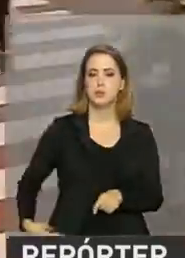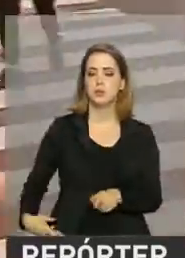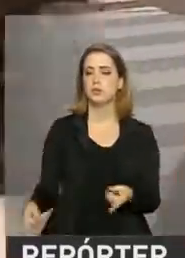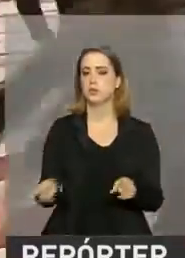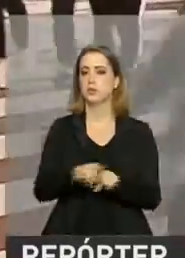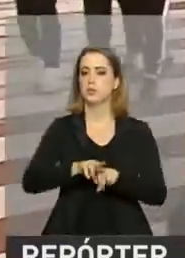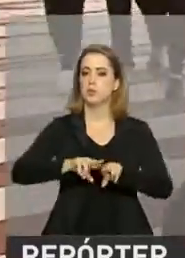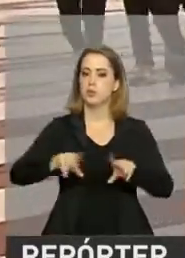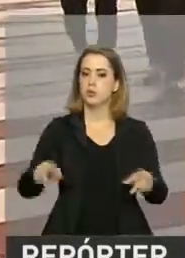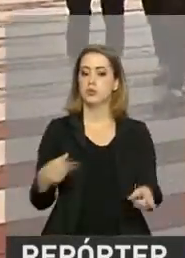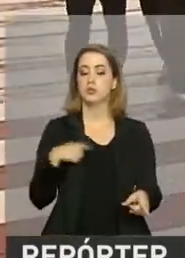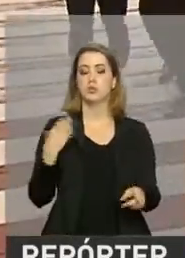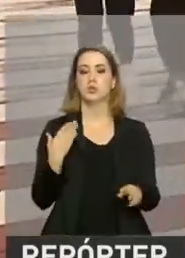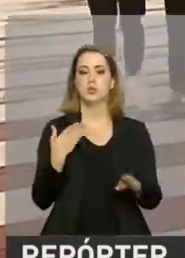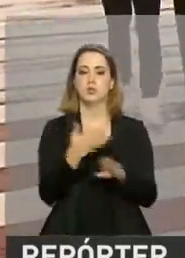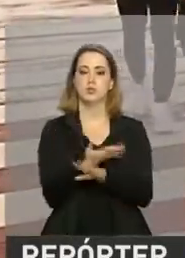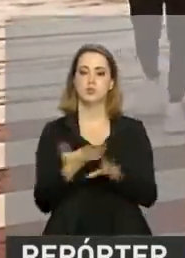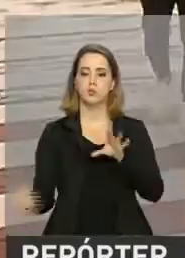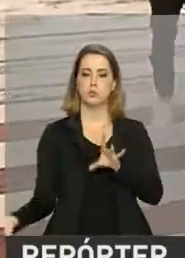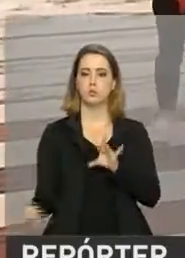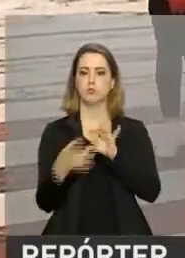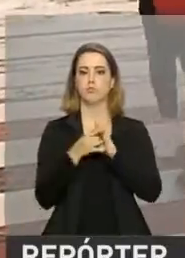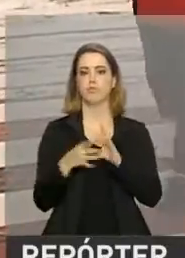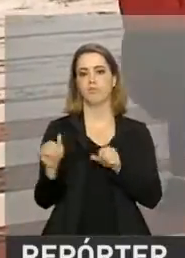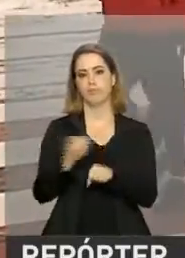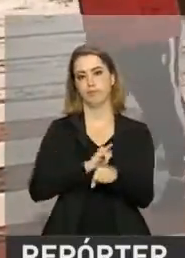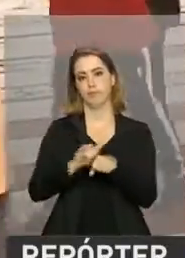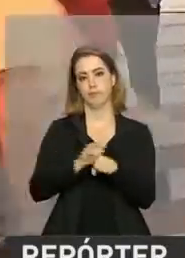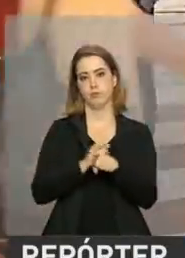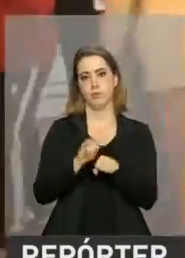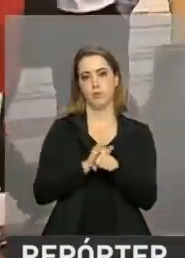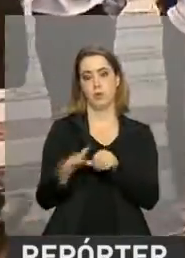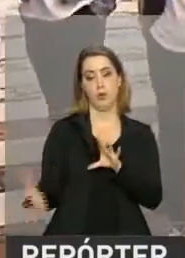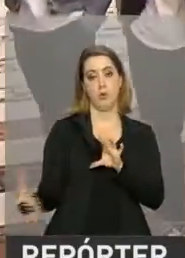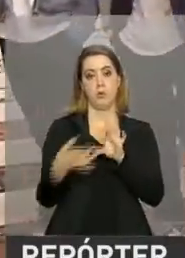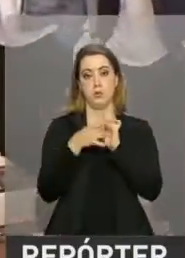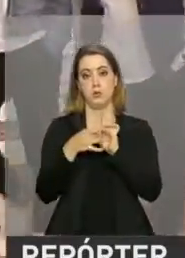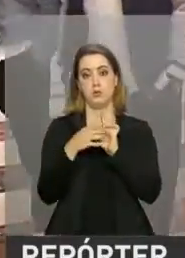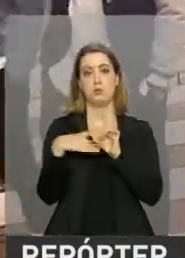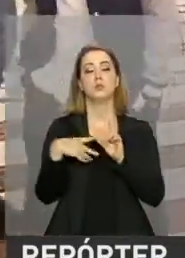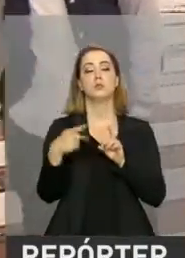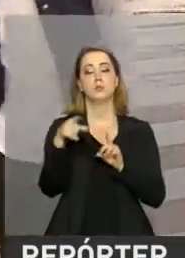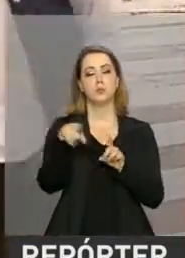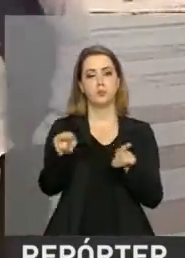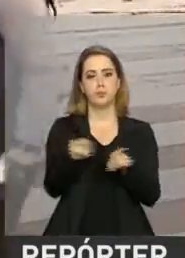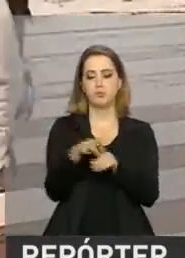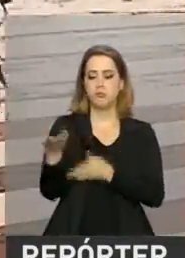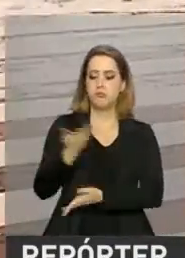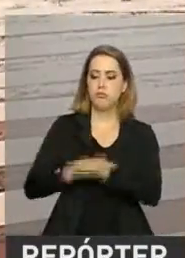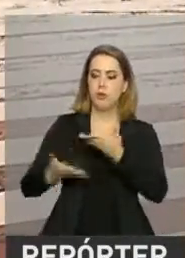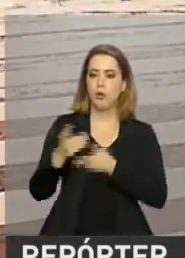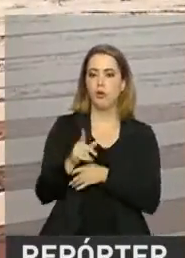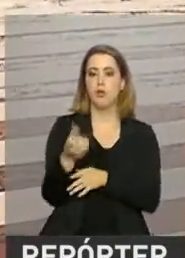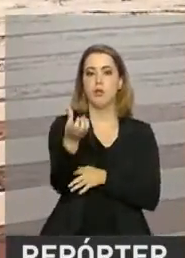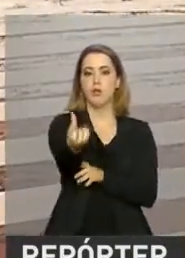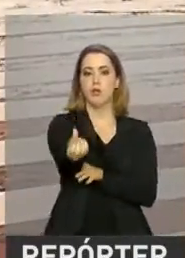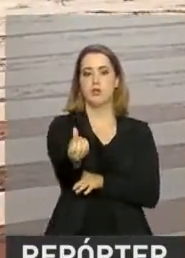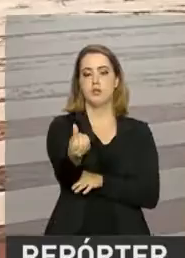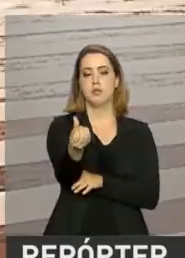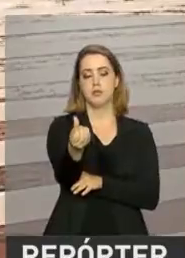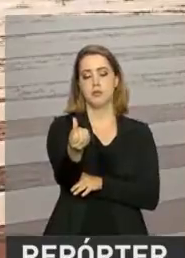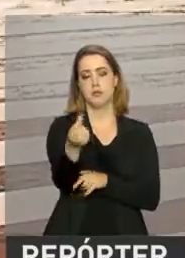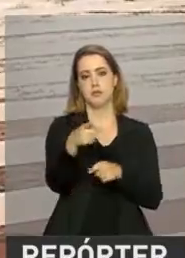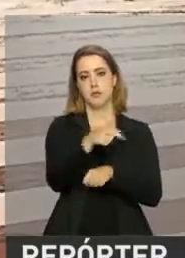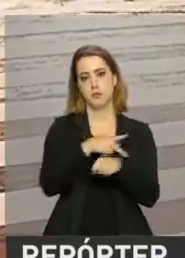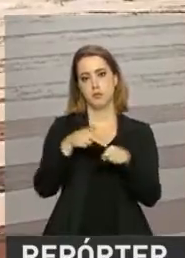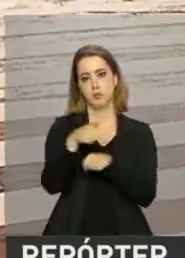diplomáticas estratégicas os dois países mantêm importante ligação nos negócios o japão é o sexto maior parceiro comercial